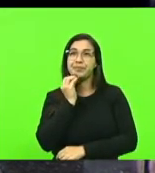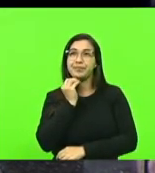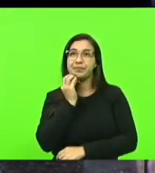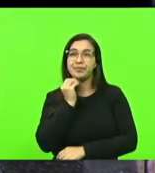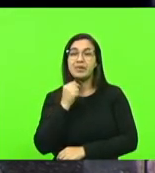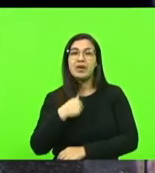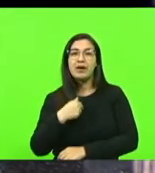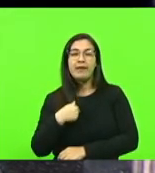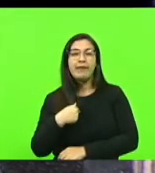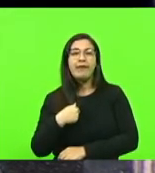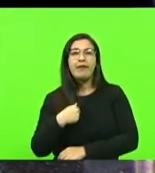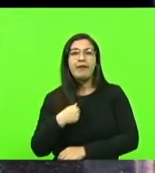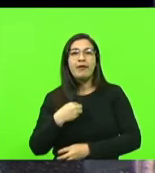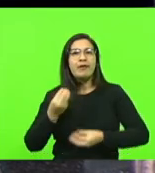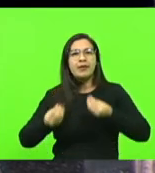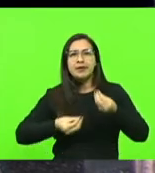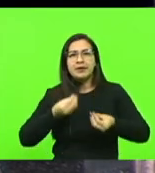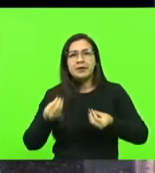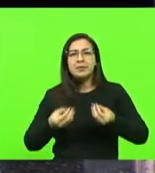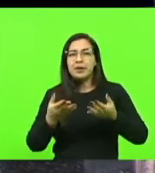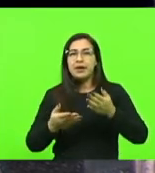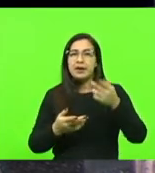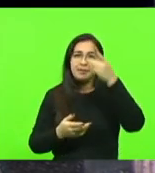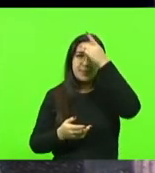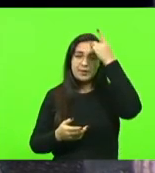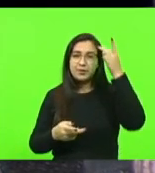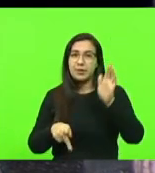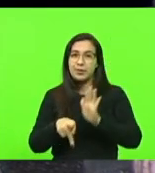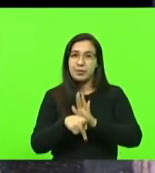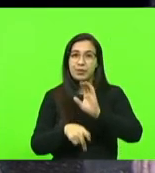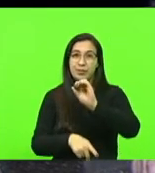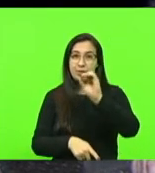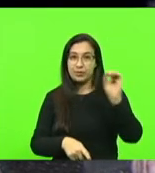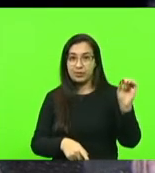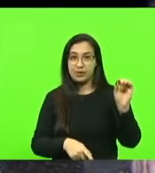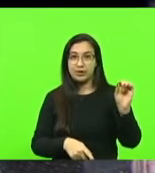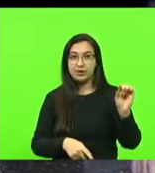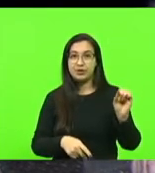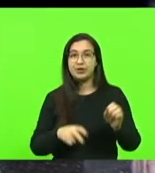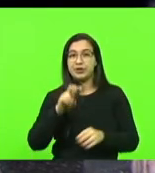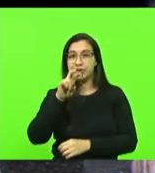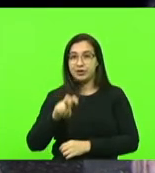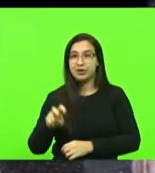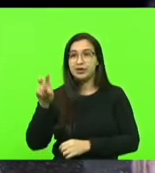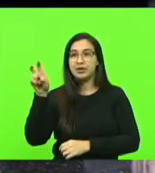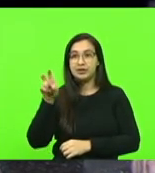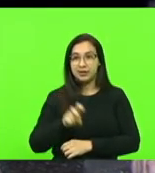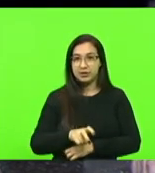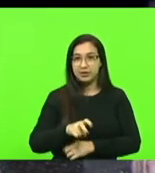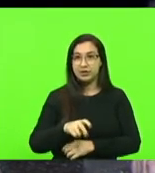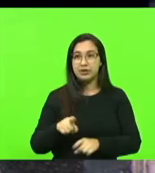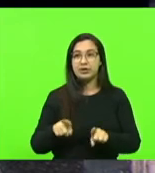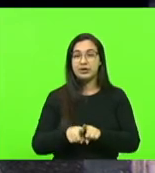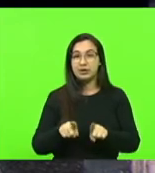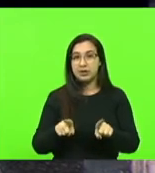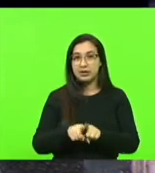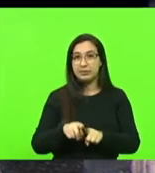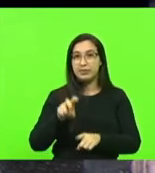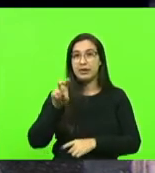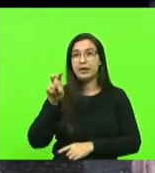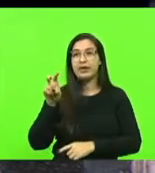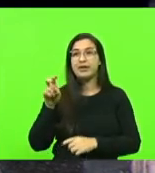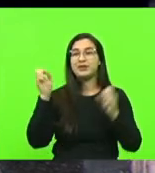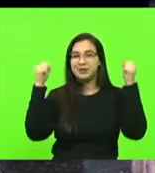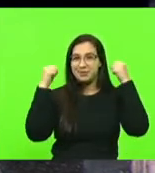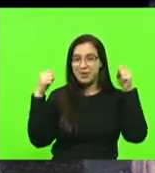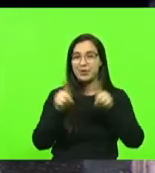dias, e o pessoal do Oeste sabe bem, de Xaxim para Chapecó. Quando se sai de Xaxim para Chapecó, tem uma